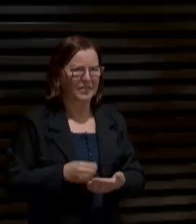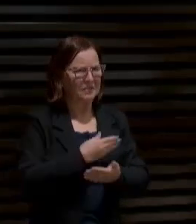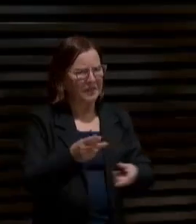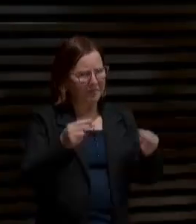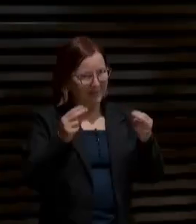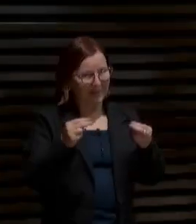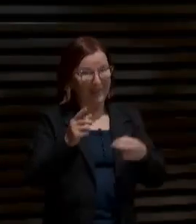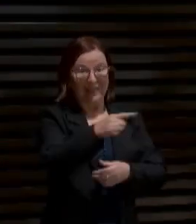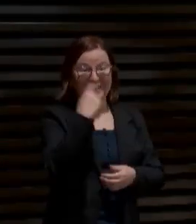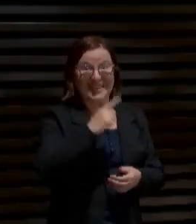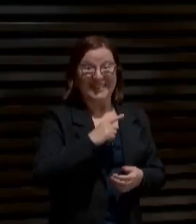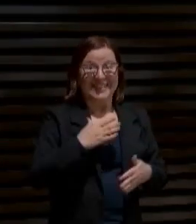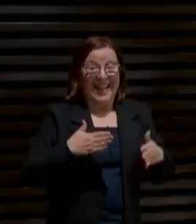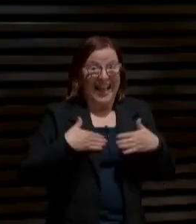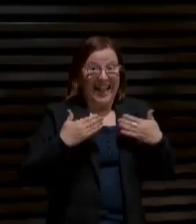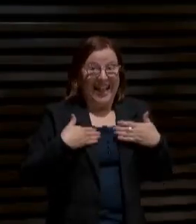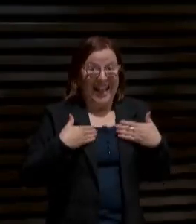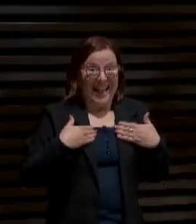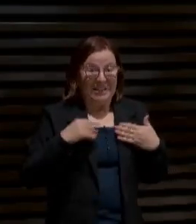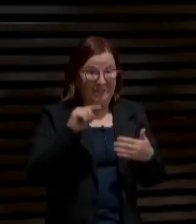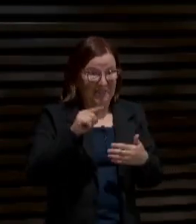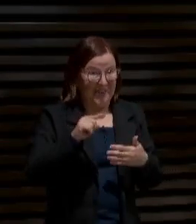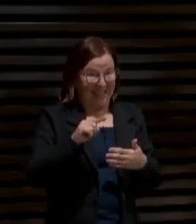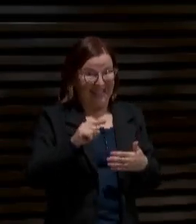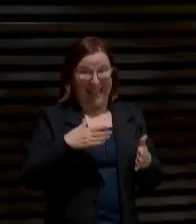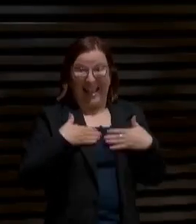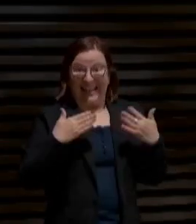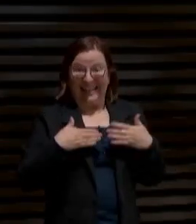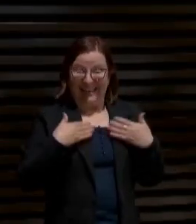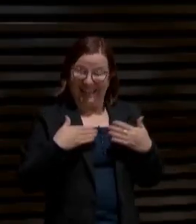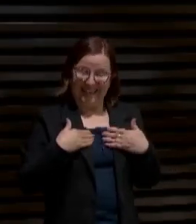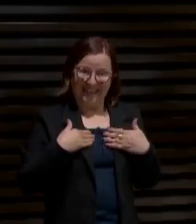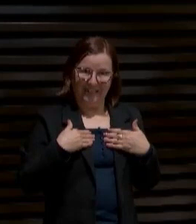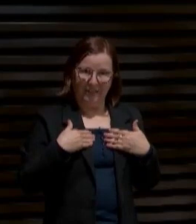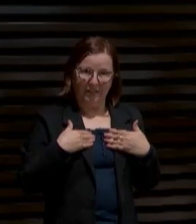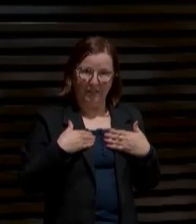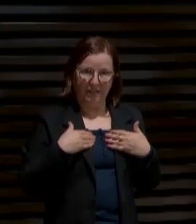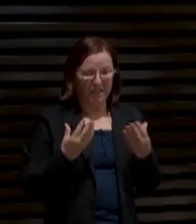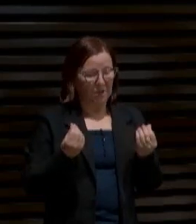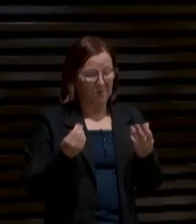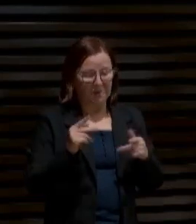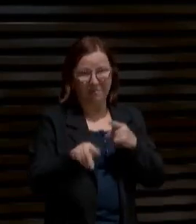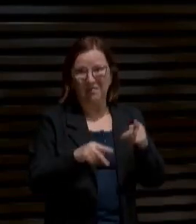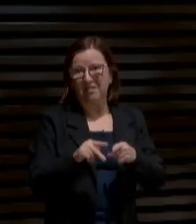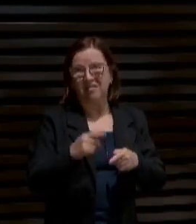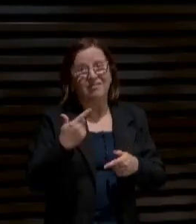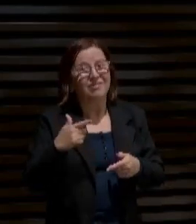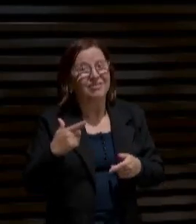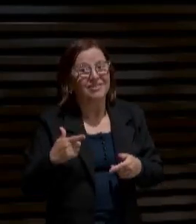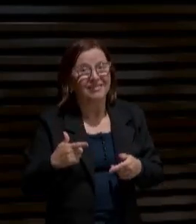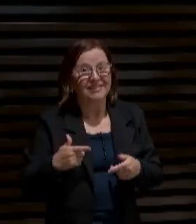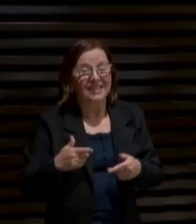nós temos um privilégio você é um privilegiado tantas pessoas que estão por aí que não tem esse privilégio de